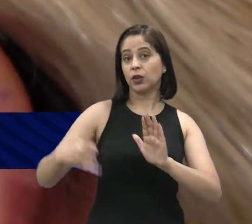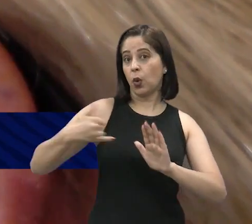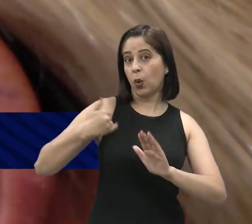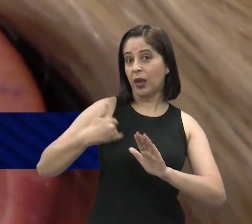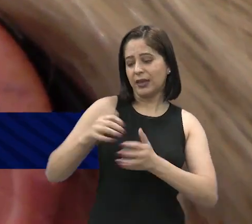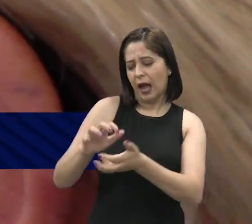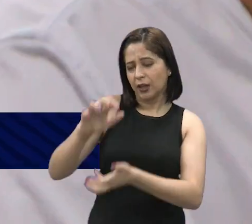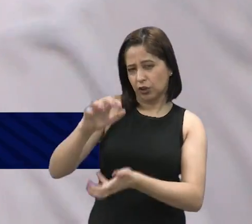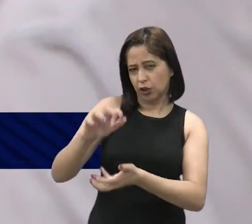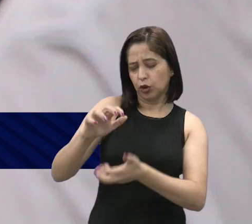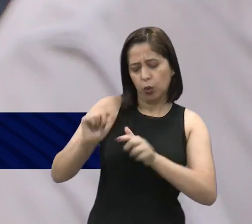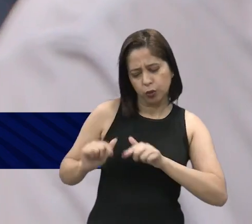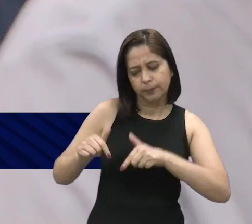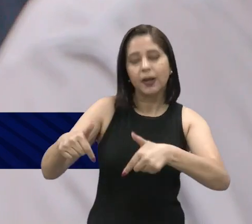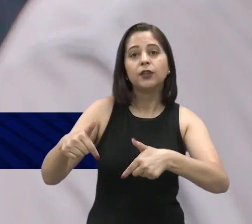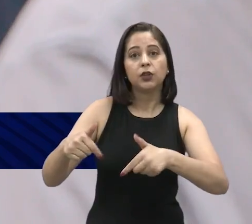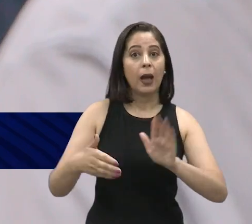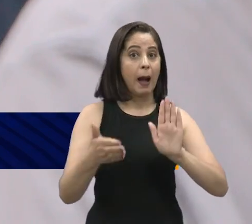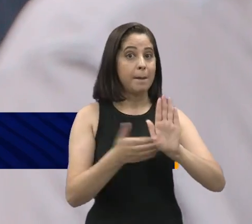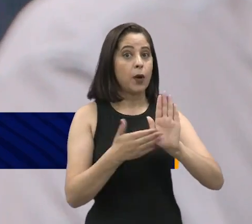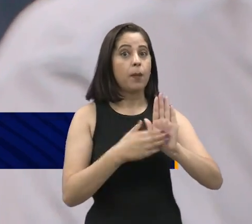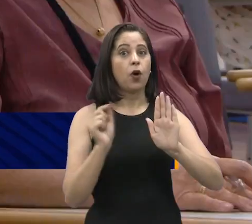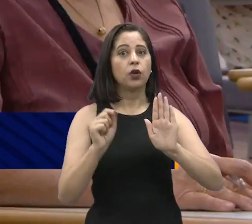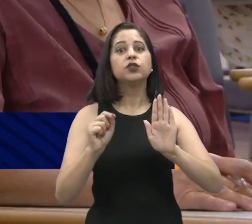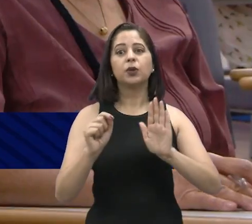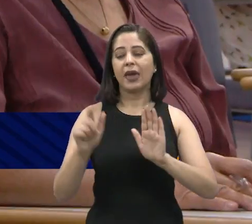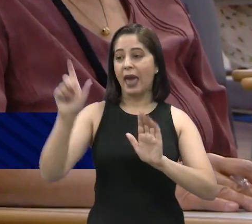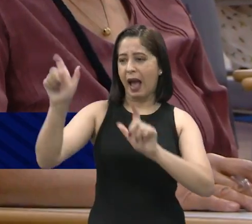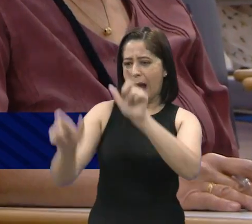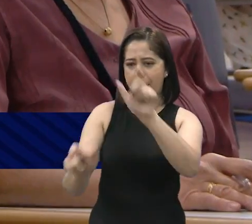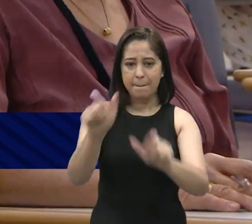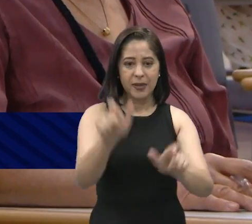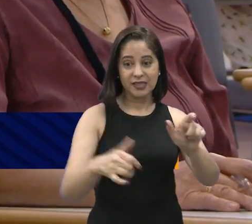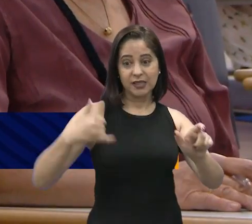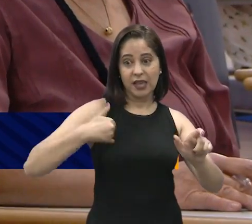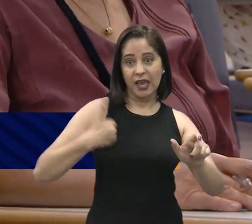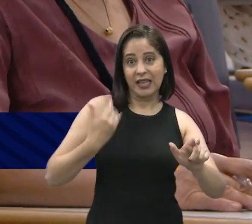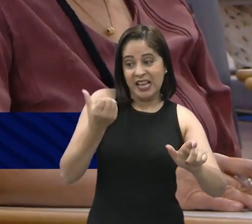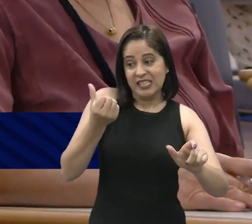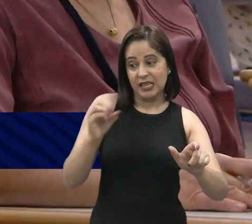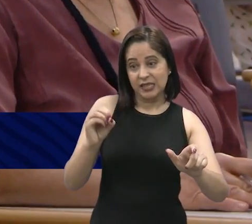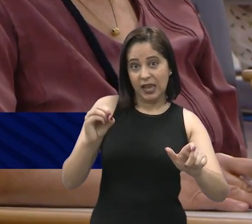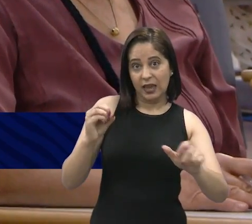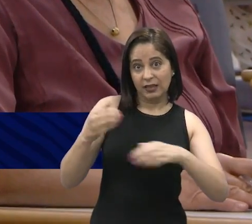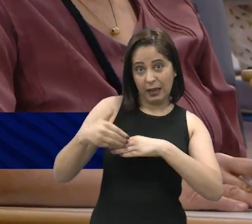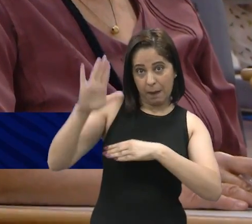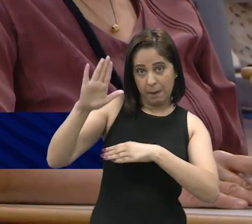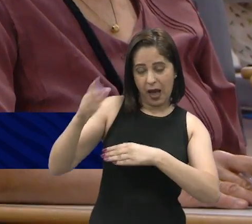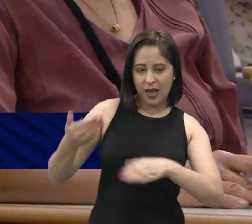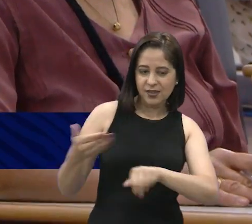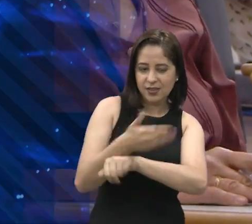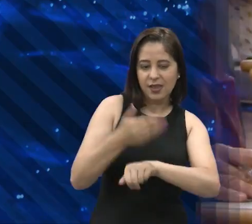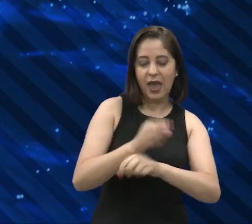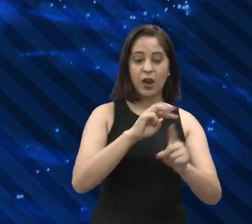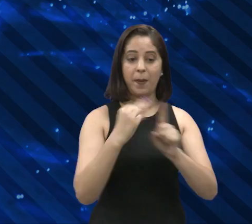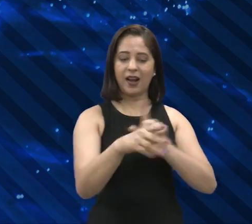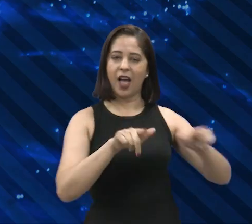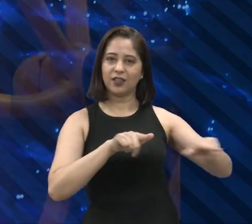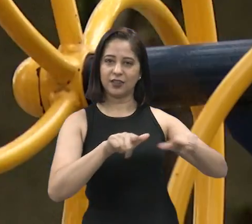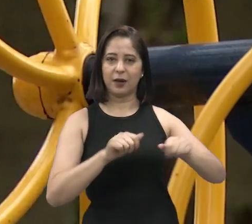em Atividade. A proposta é estimular a inserção de pessoas com 60 anos ou mais no mercado de